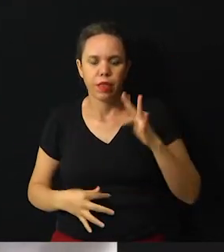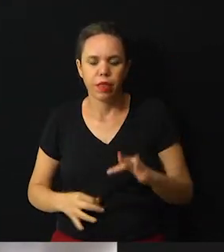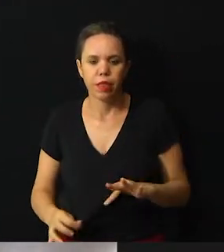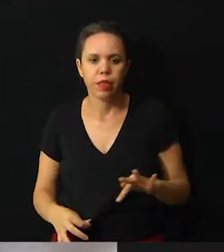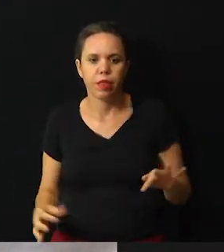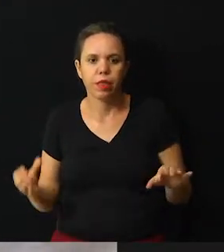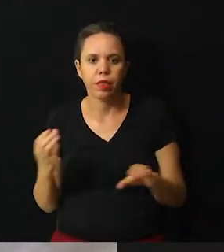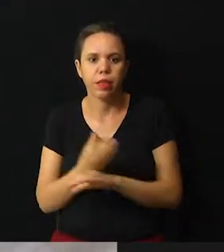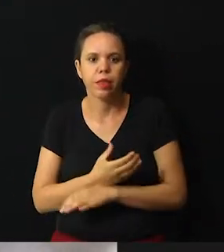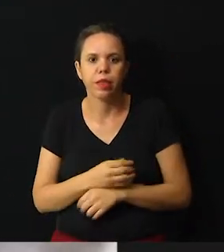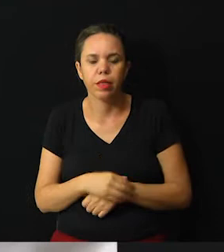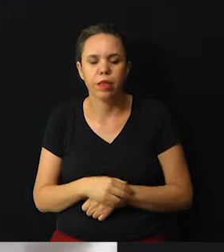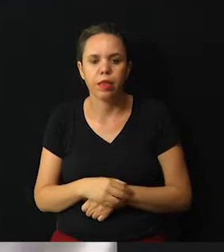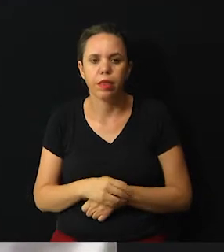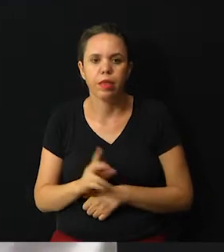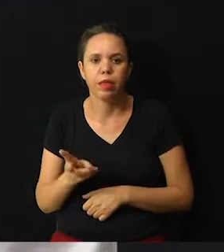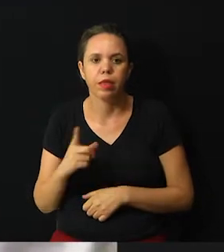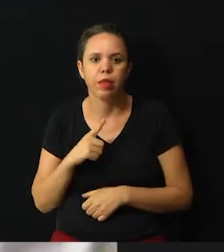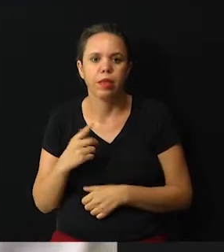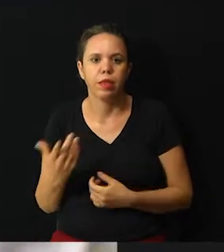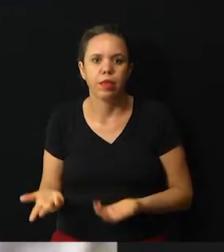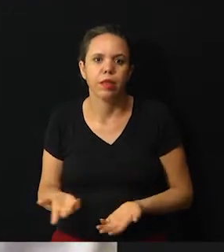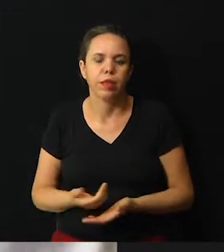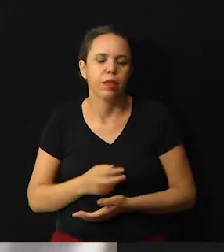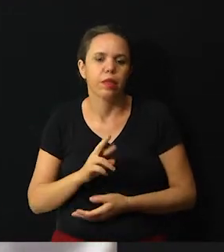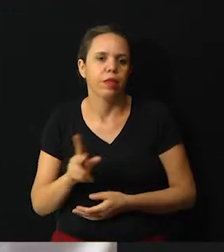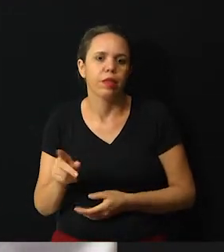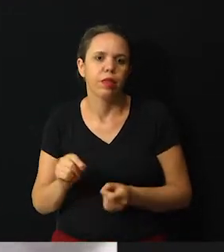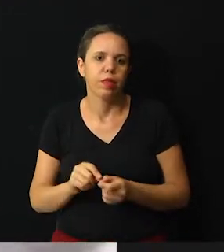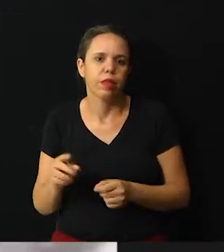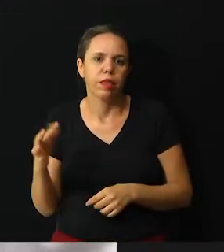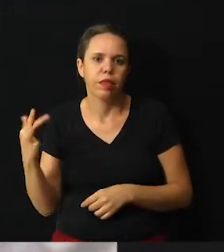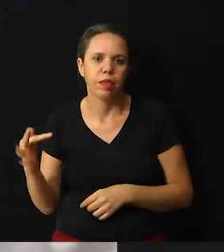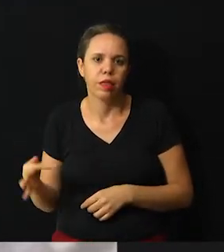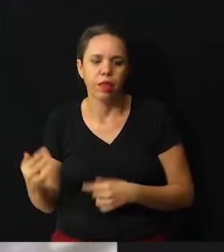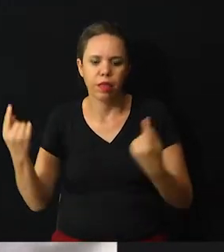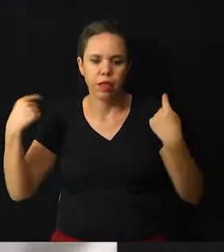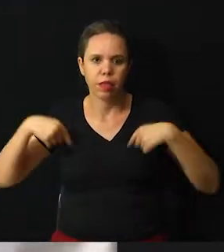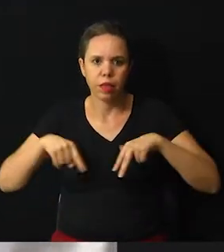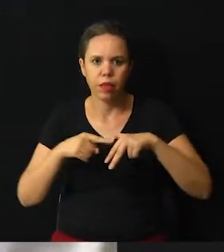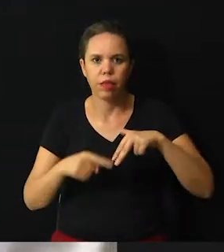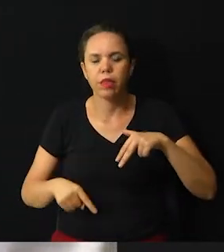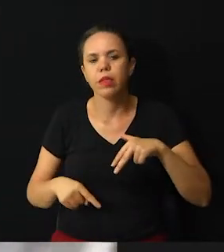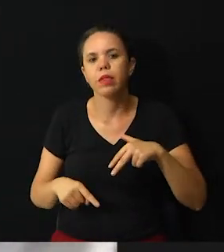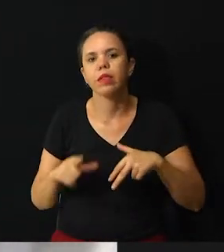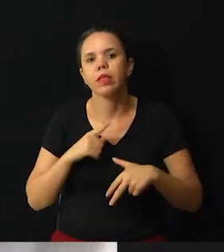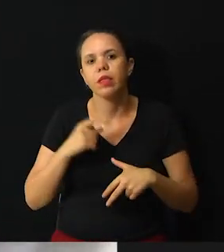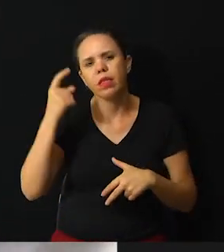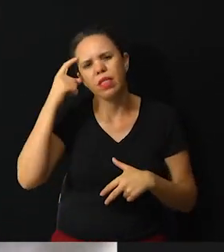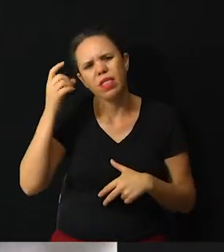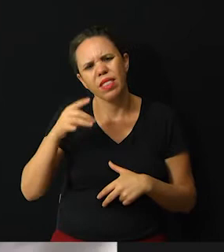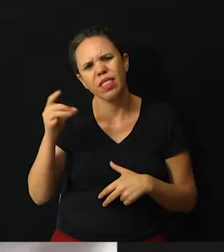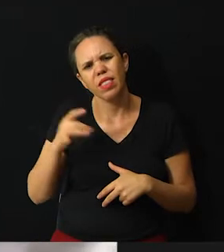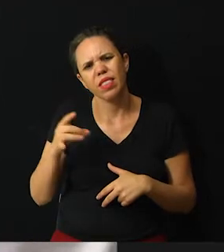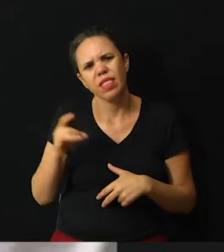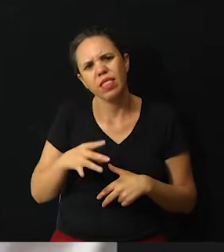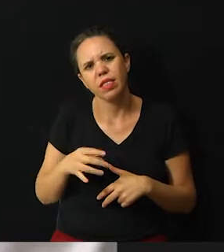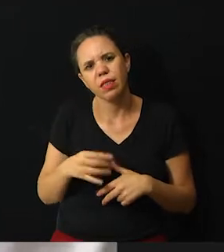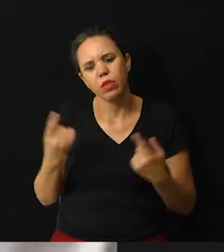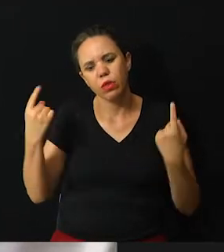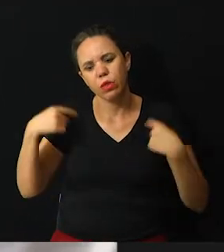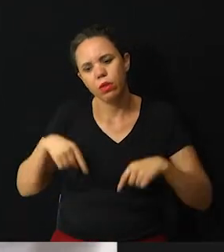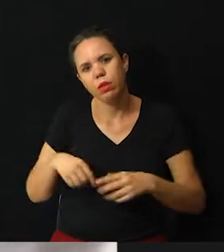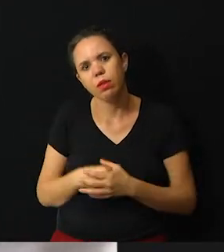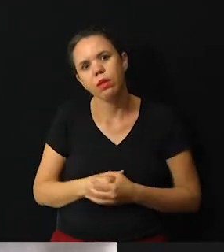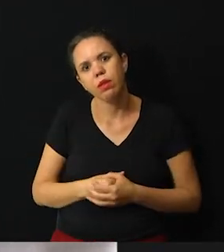estiver totalmente dolorida, né? O paciente tem fibromialgia, não é aquela paciente que tem dor no braço, tem dor na perna. Quem tem fibromialgia tem dor da cabeça até o pé, dói em corpo